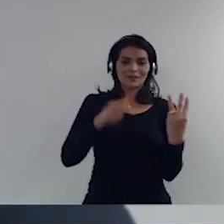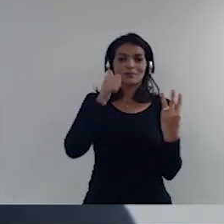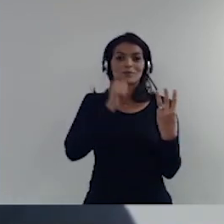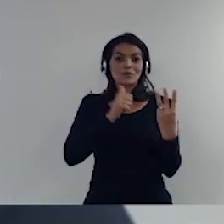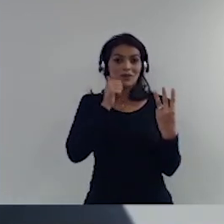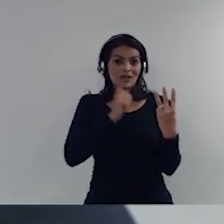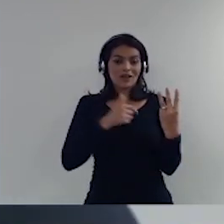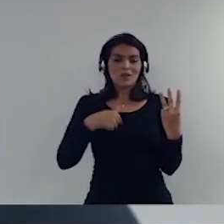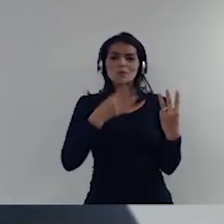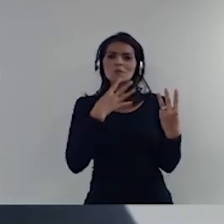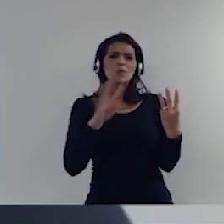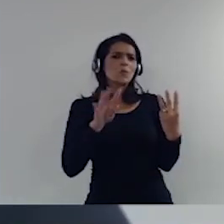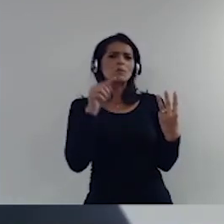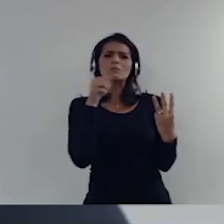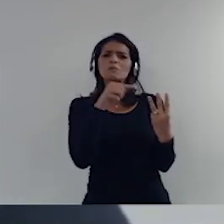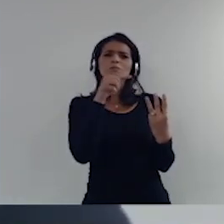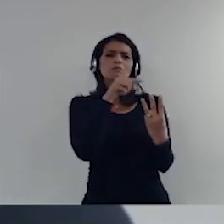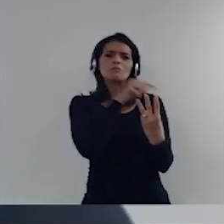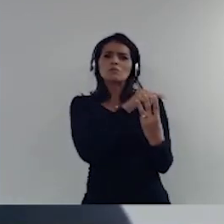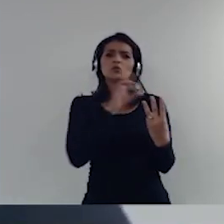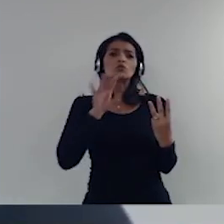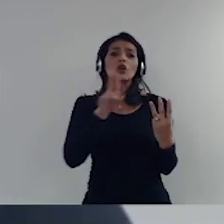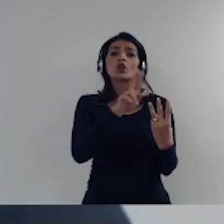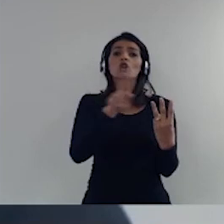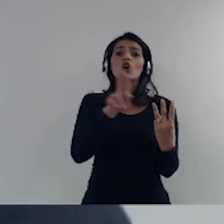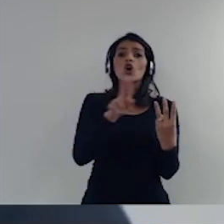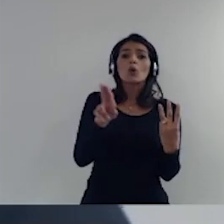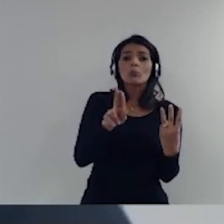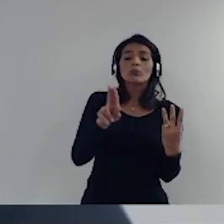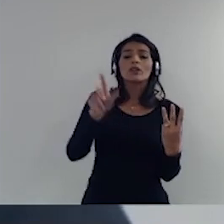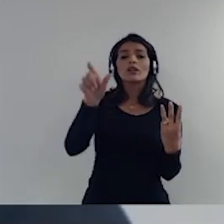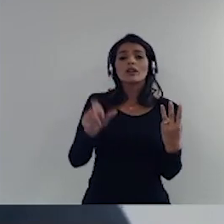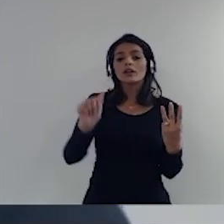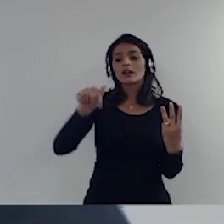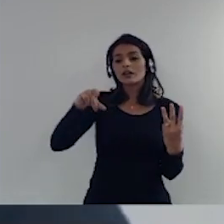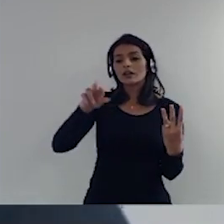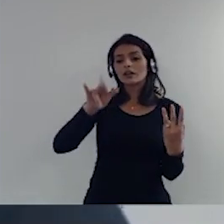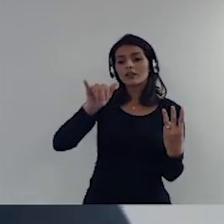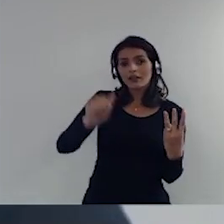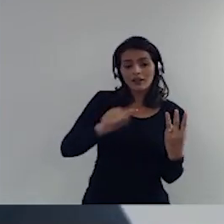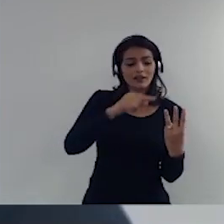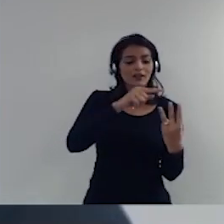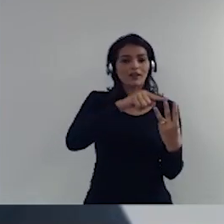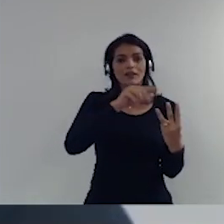que eu não conhecia, só conhecia de nome a doutora Andréa e a